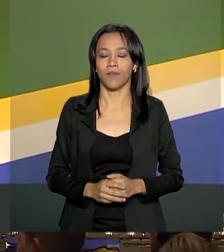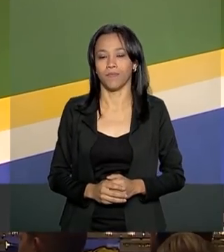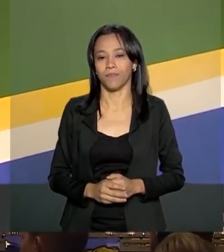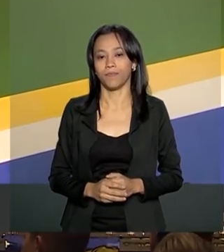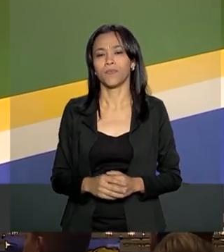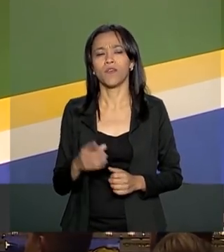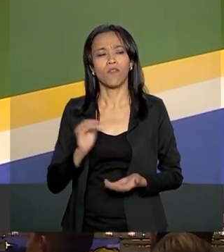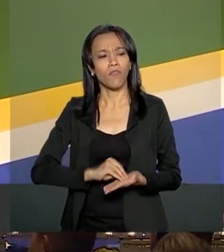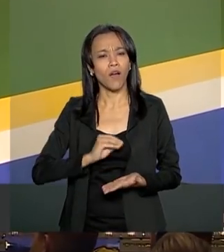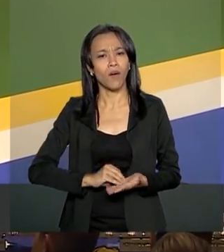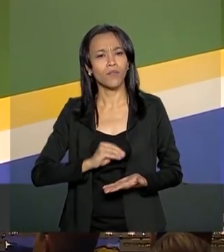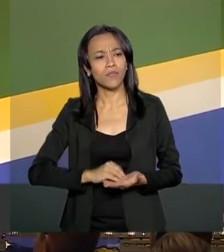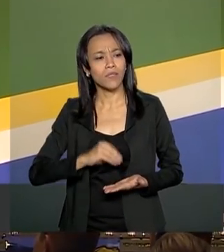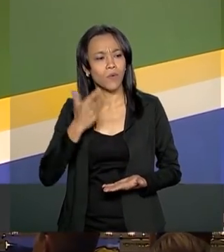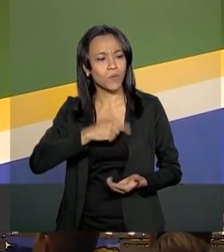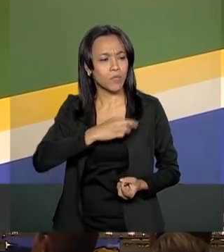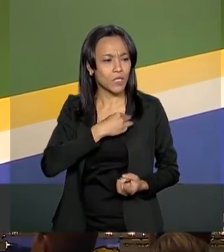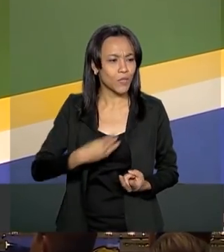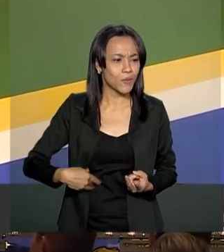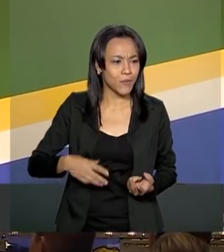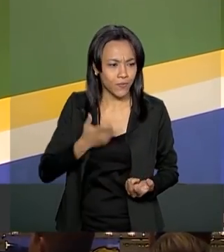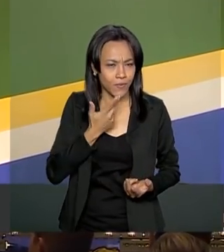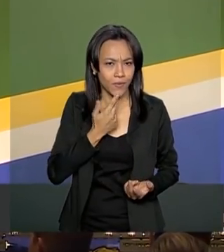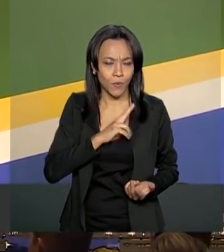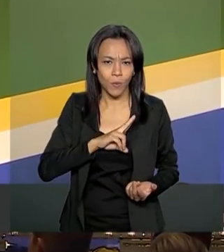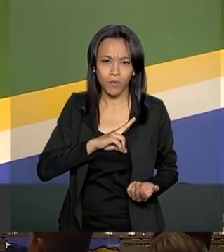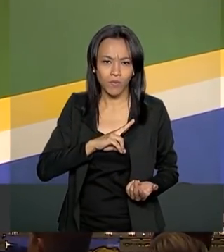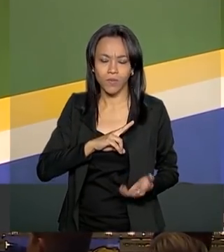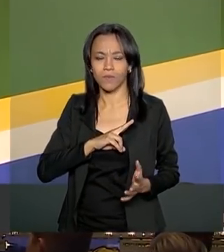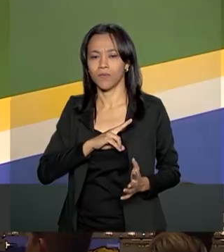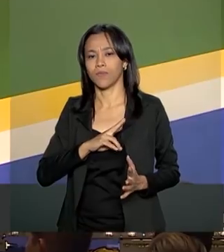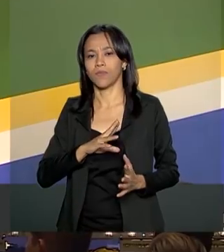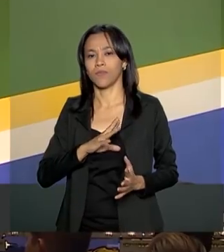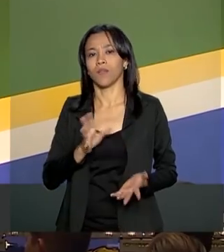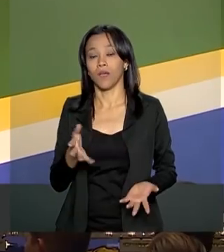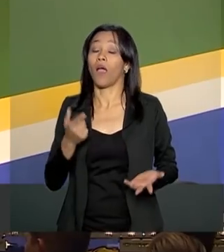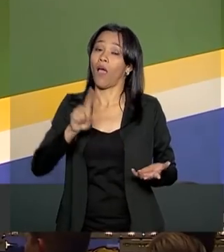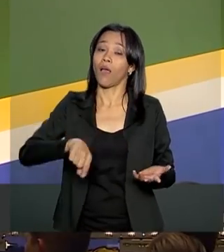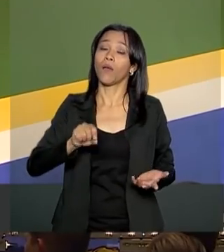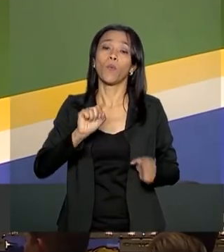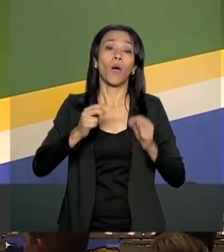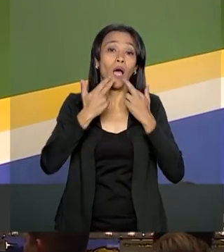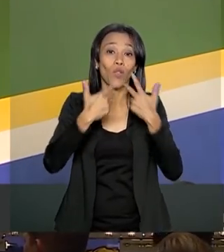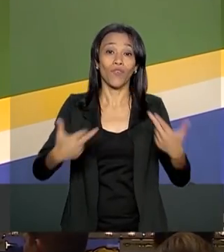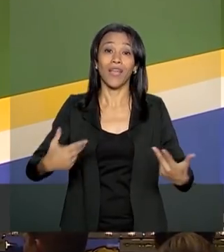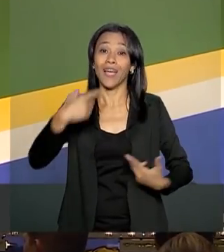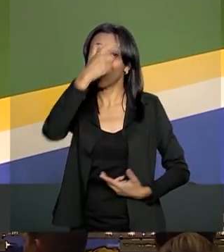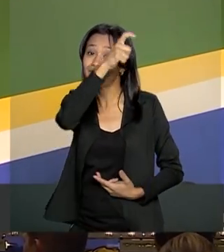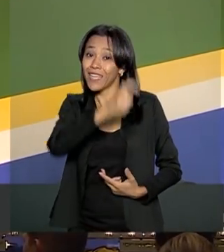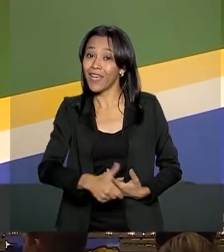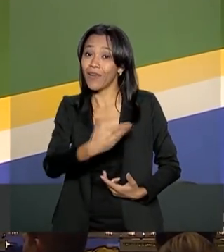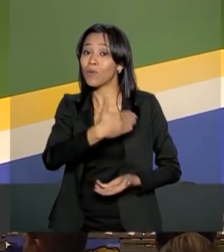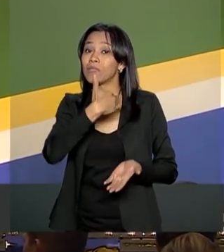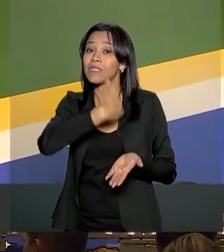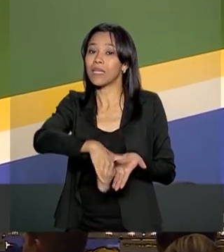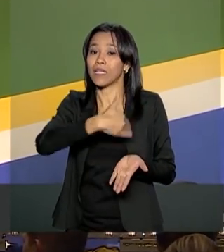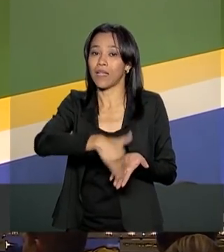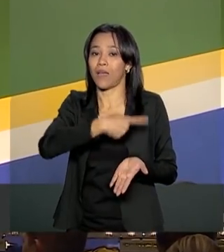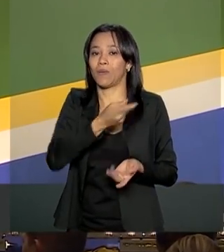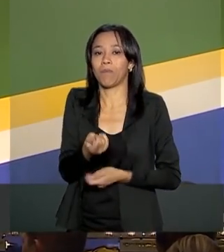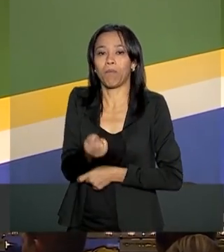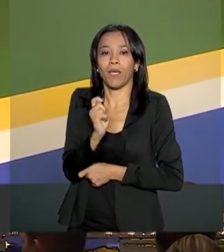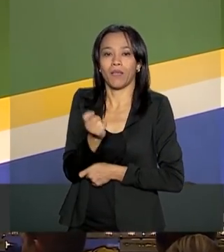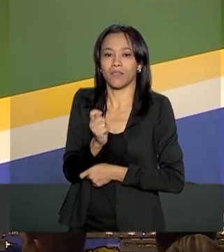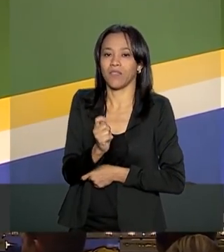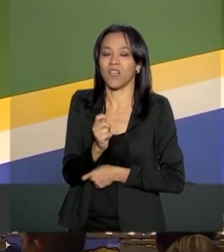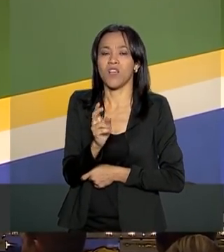Falta mais alguém? Mais algum ministro? Bem, a novidade aqui é o secretário da Pesca nosso. Coisa que o Brasil